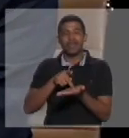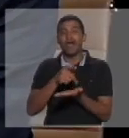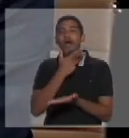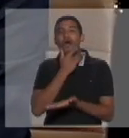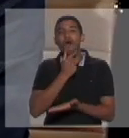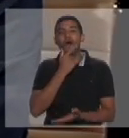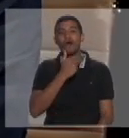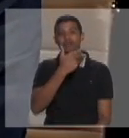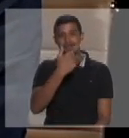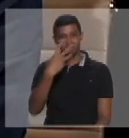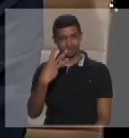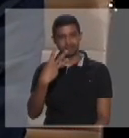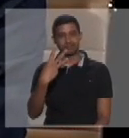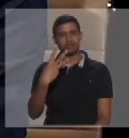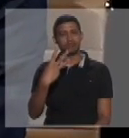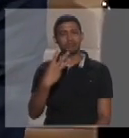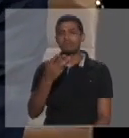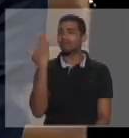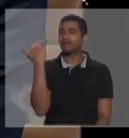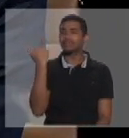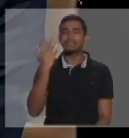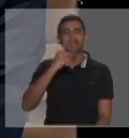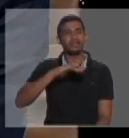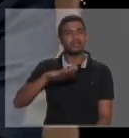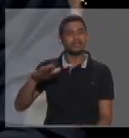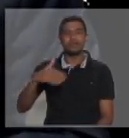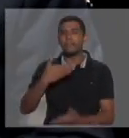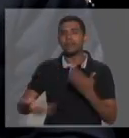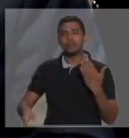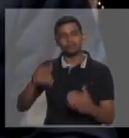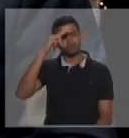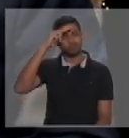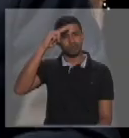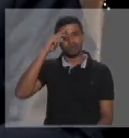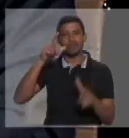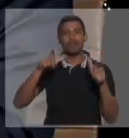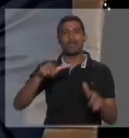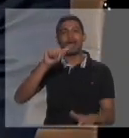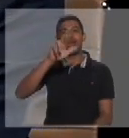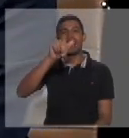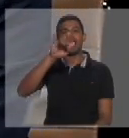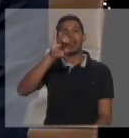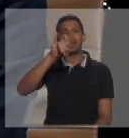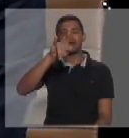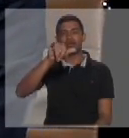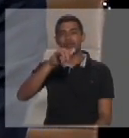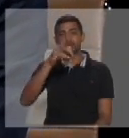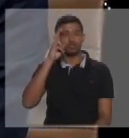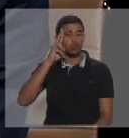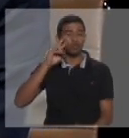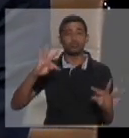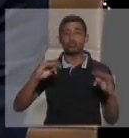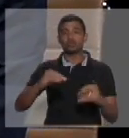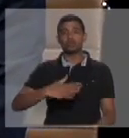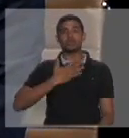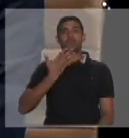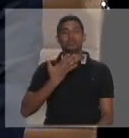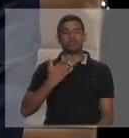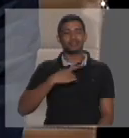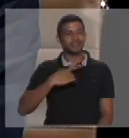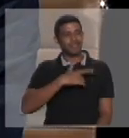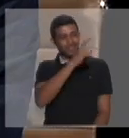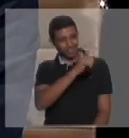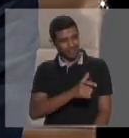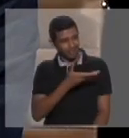O Menino 23, Infâncias Perdidas no Brasil e Soldados do Araguaia são histórias chocantes que foram reveladas